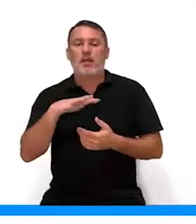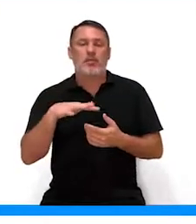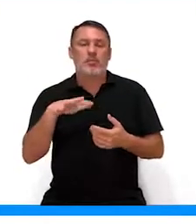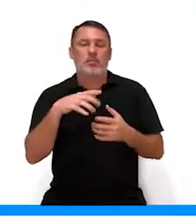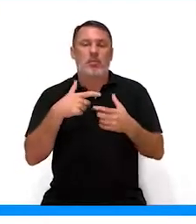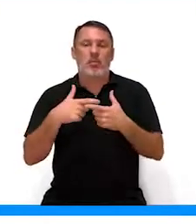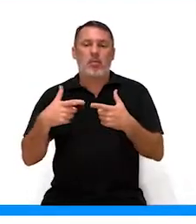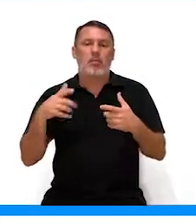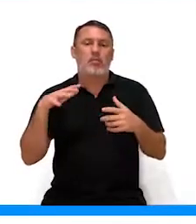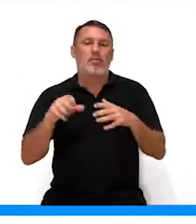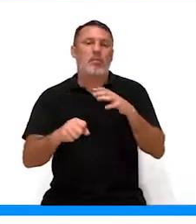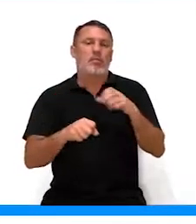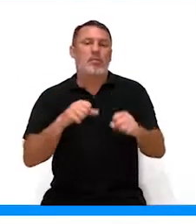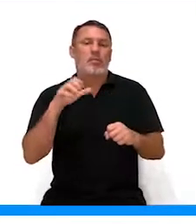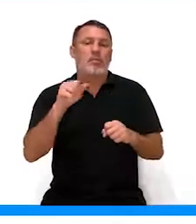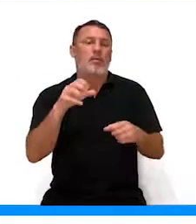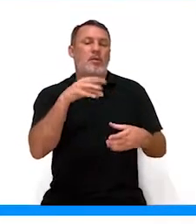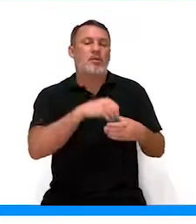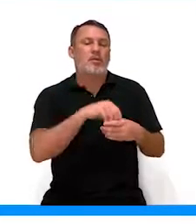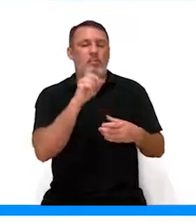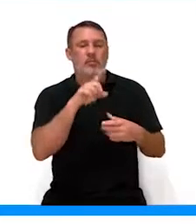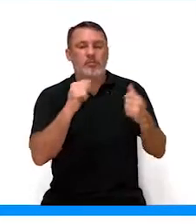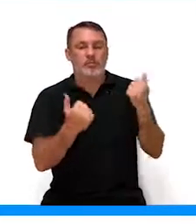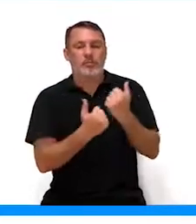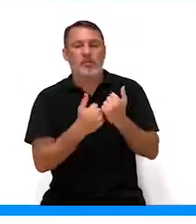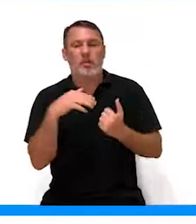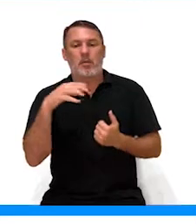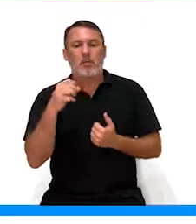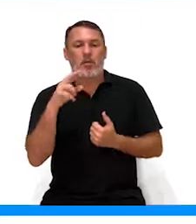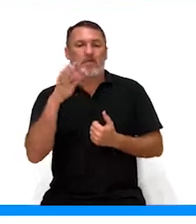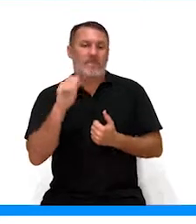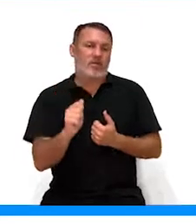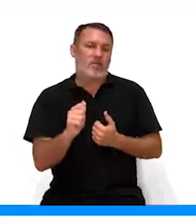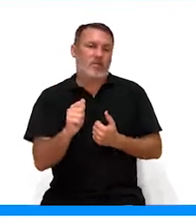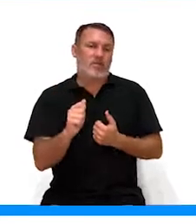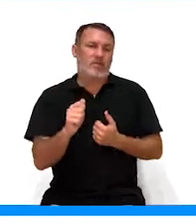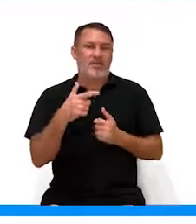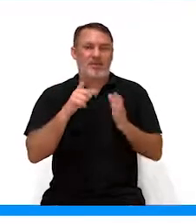acaba gerando grandes espaços que são preenchidos por quem?